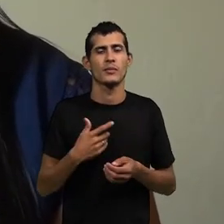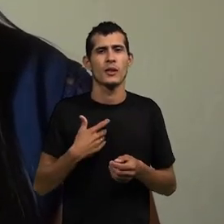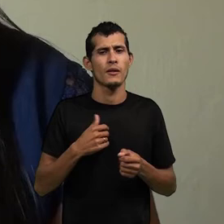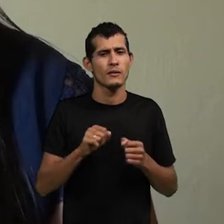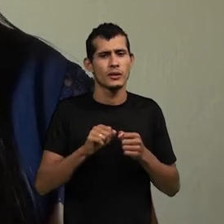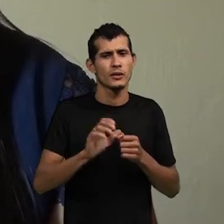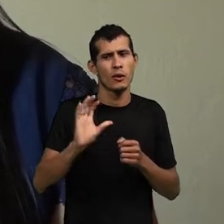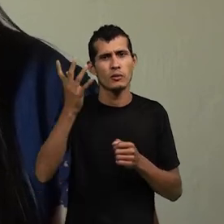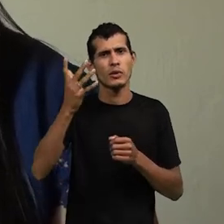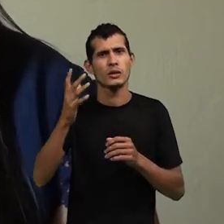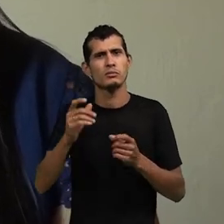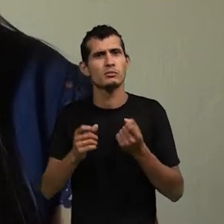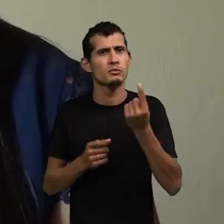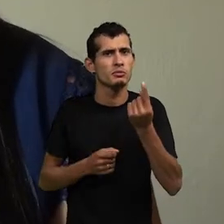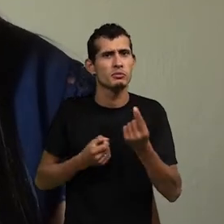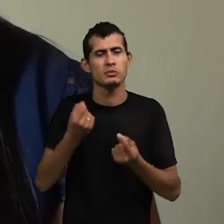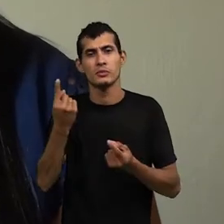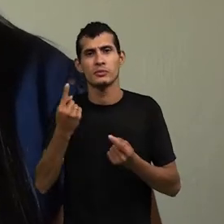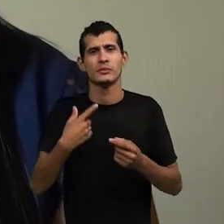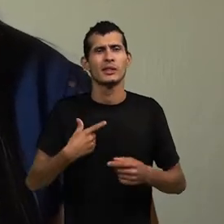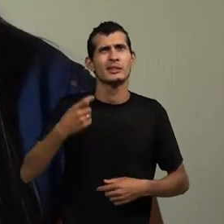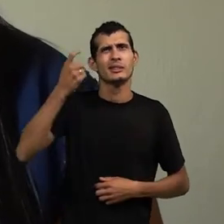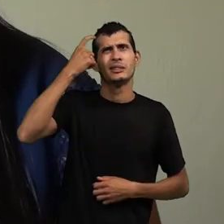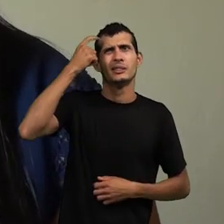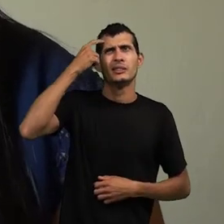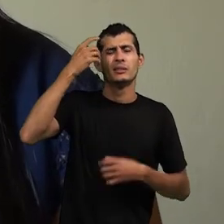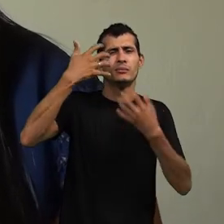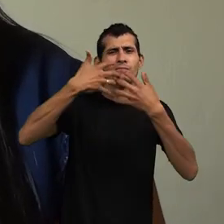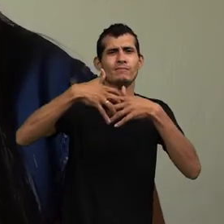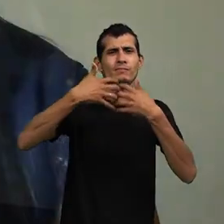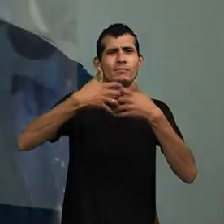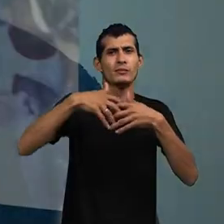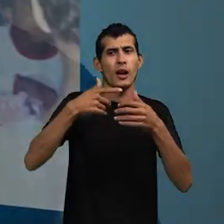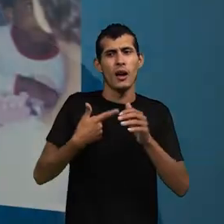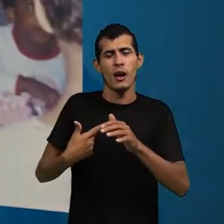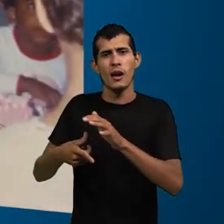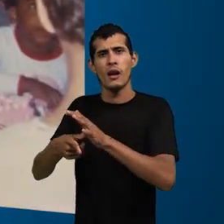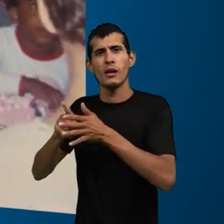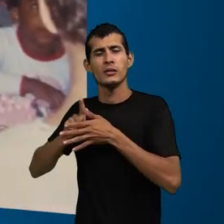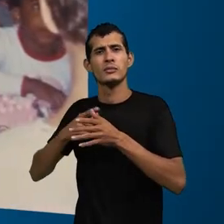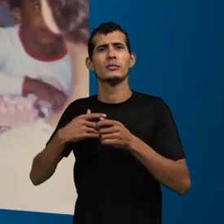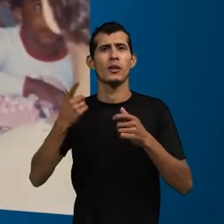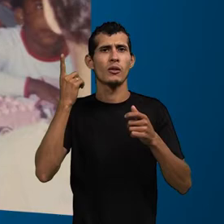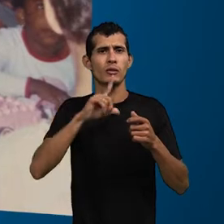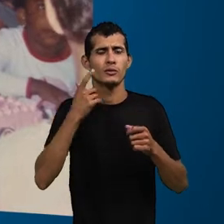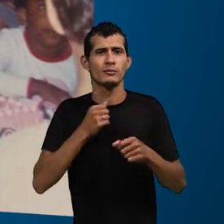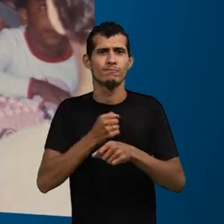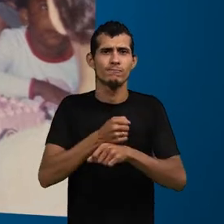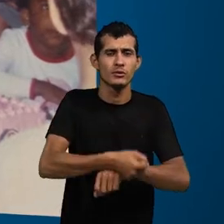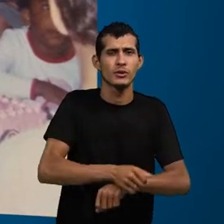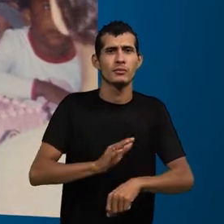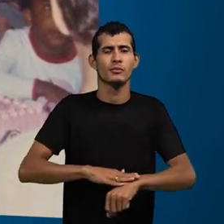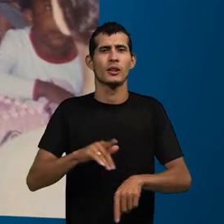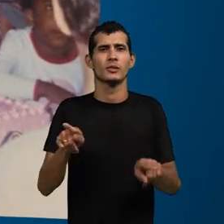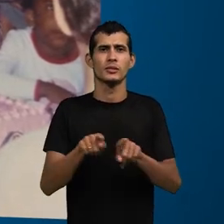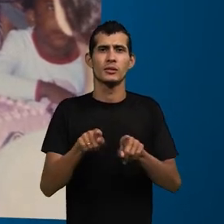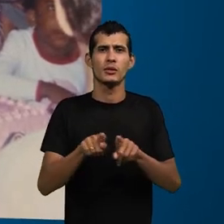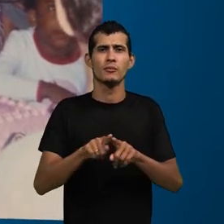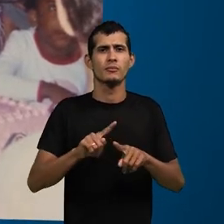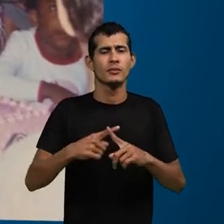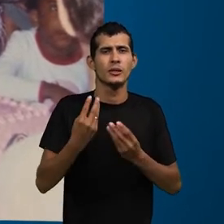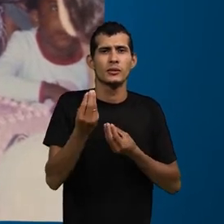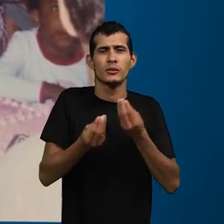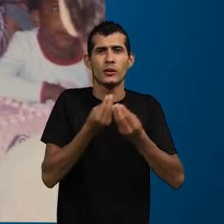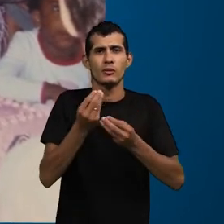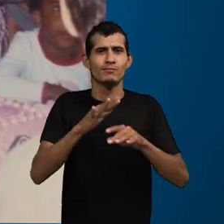um caso isolado, né? Aí eu fiquei pensando, nossa, antes eu podia ter esforçado mais, mas